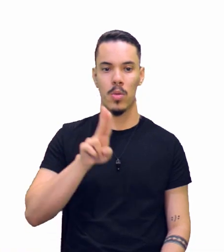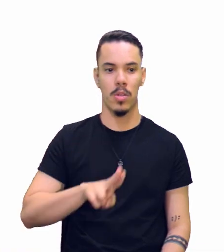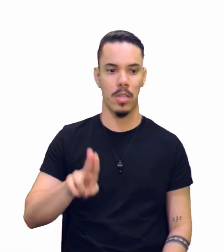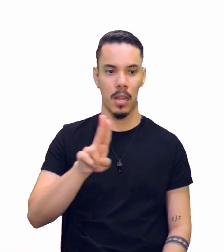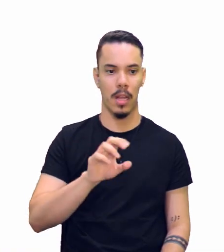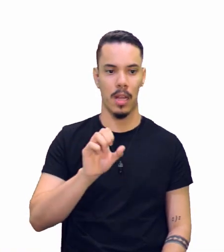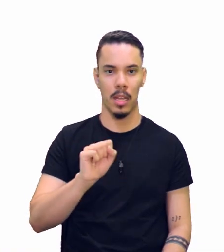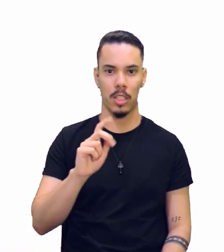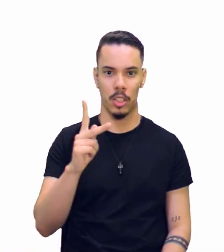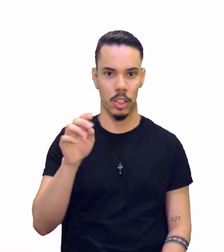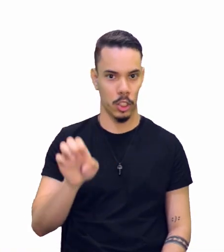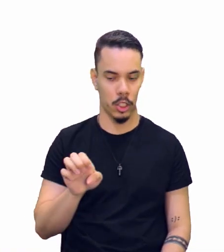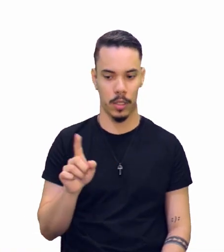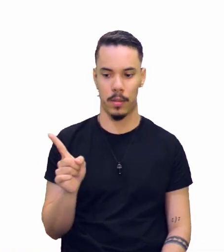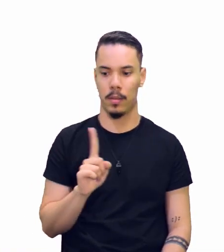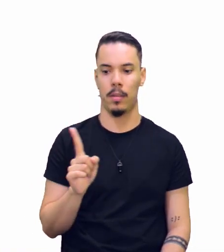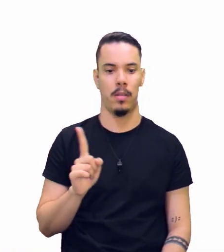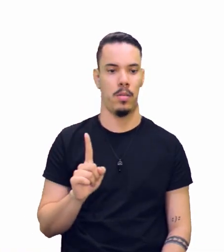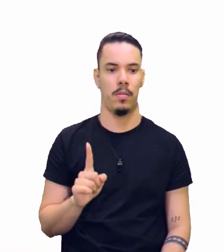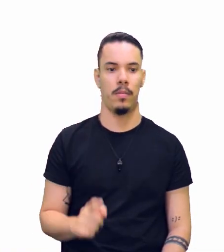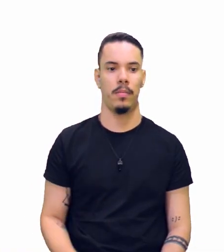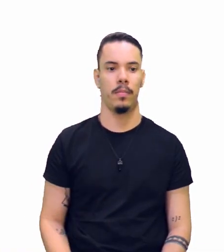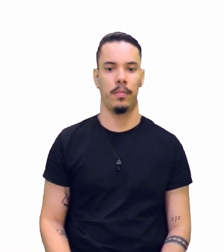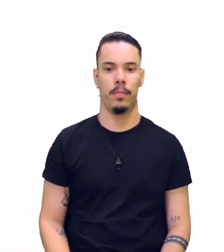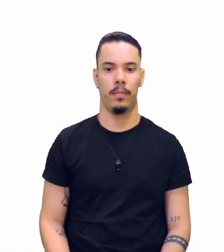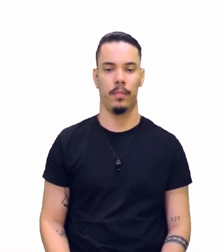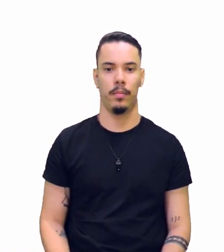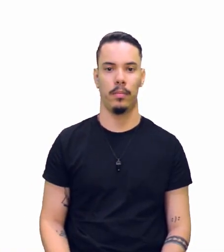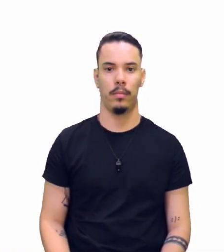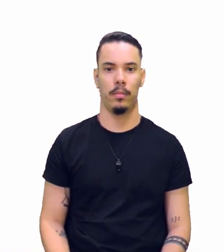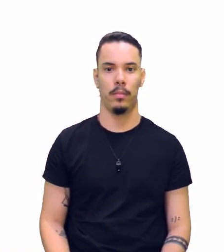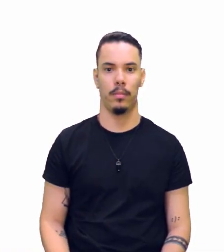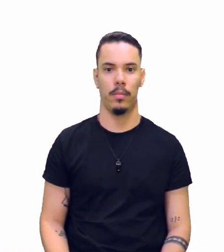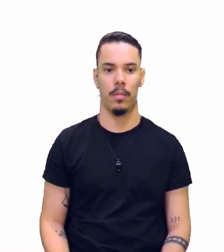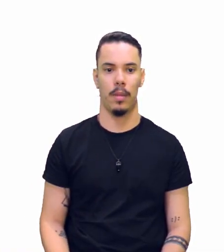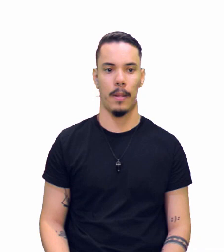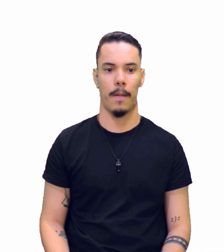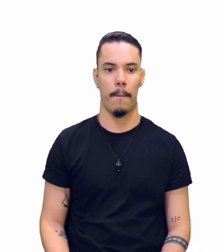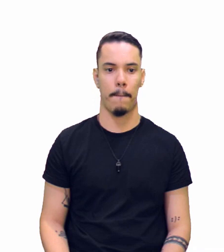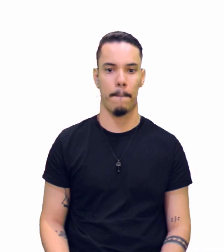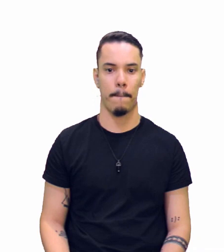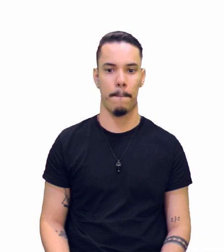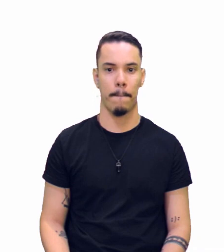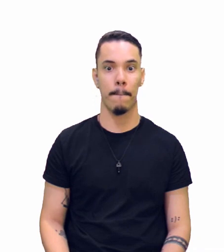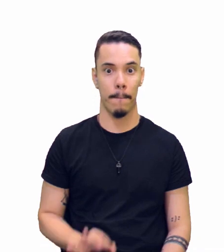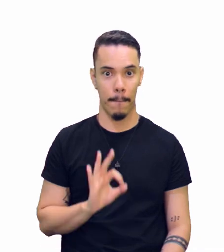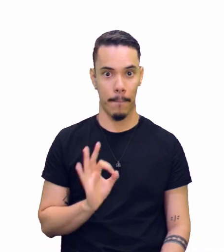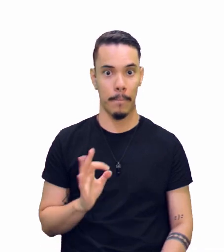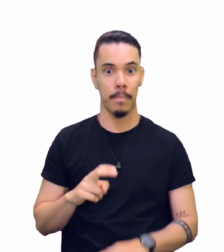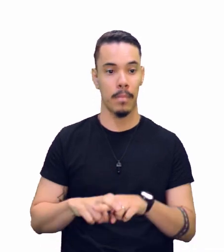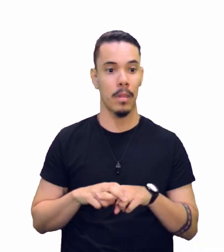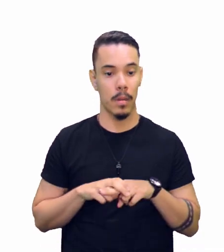she aqui, tá bom, gente? Não vou usar she. Nesse caso, eu uso her, que é para